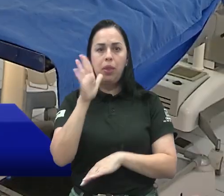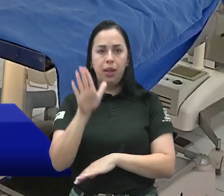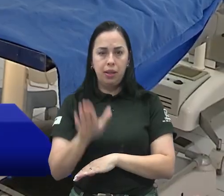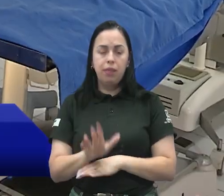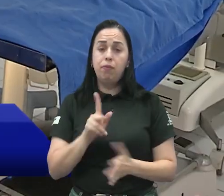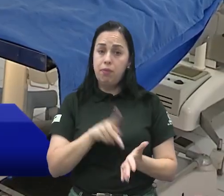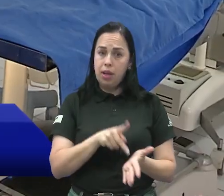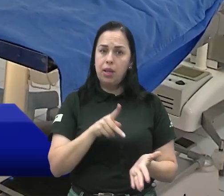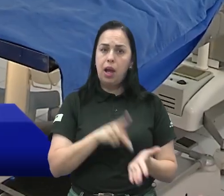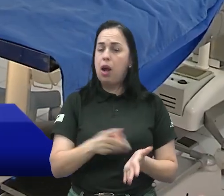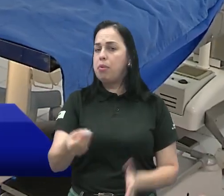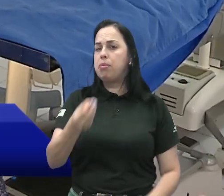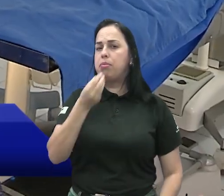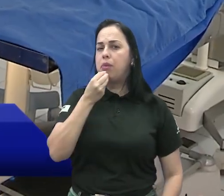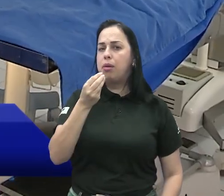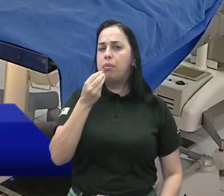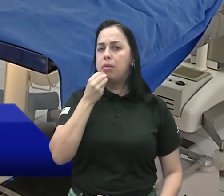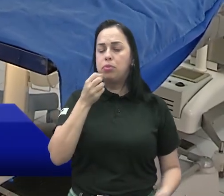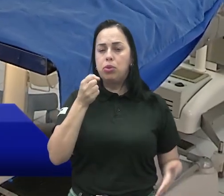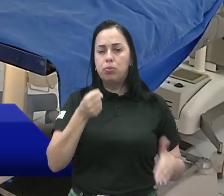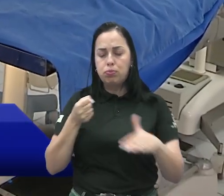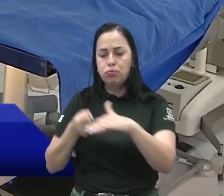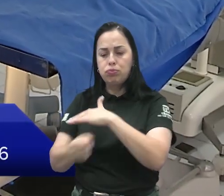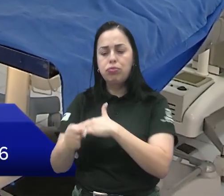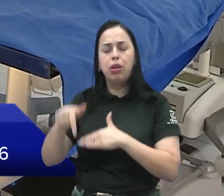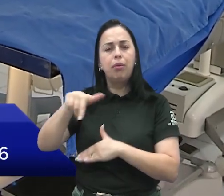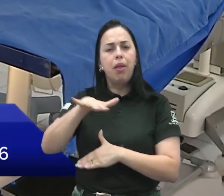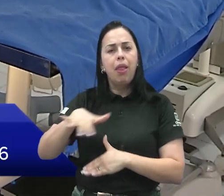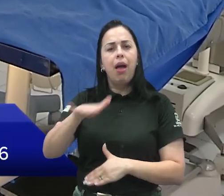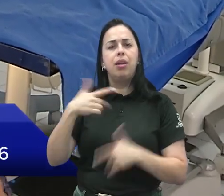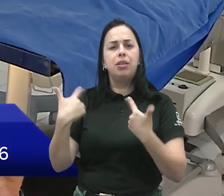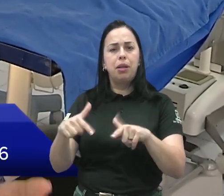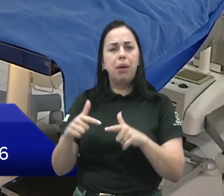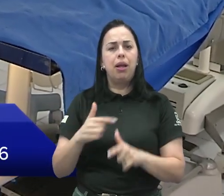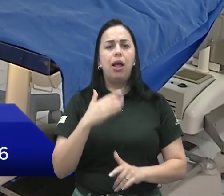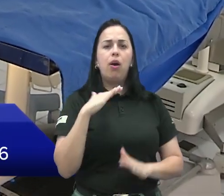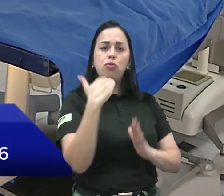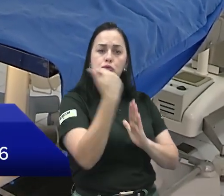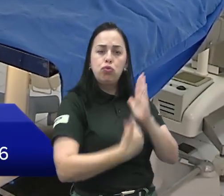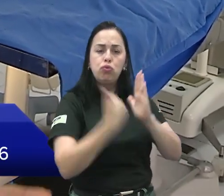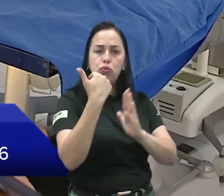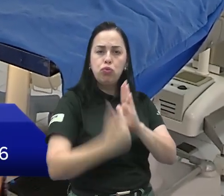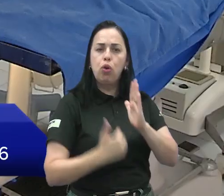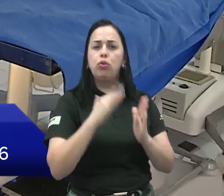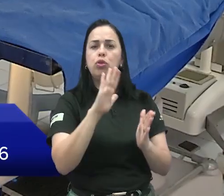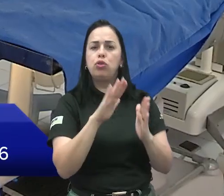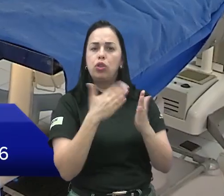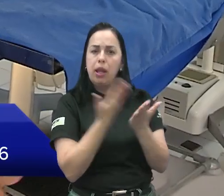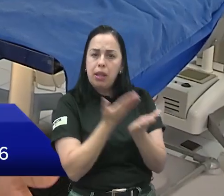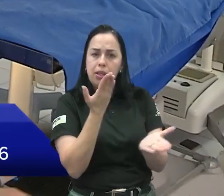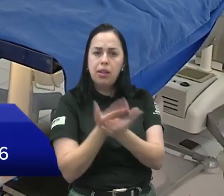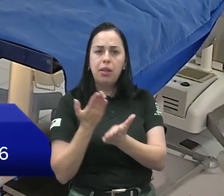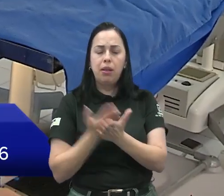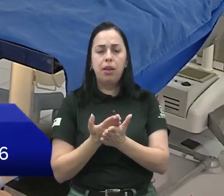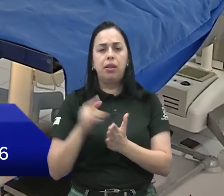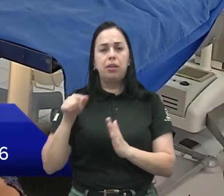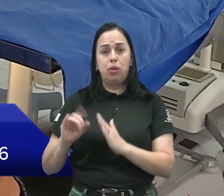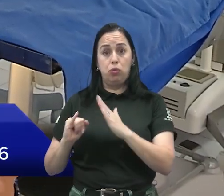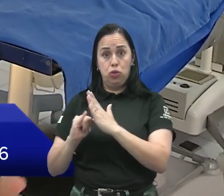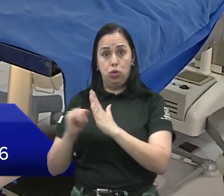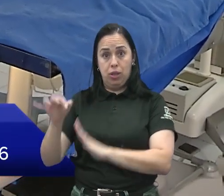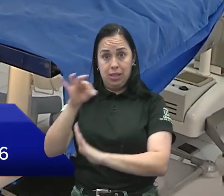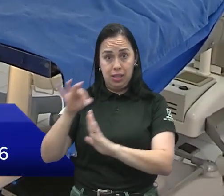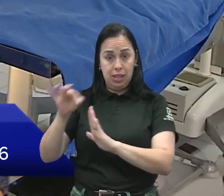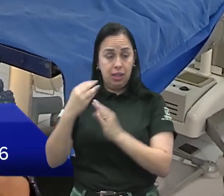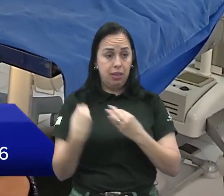assistem. É isso mesmo, uma oportunidade aí de entrar no mercado de trabalho da saúde. São bolsas de estudo que o Instituto de Ensino e Pesquisa da Santa Casa